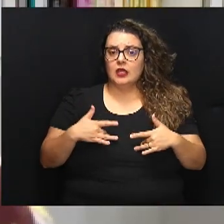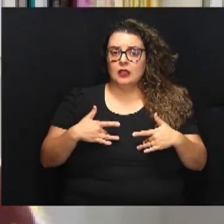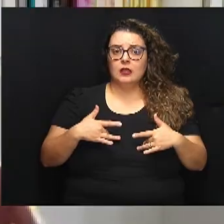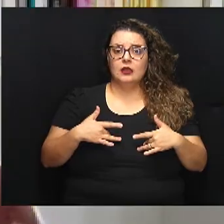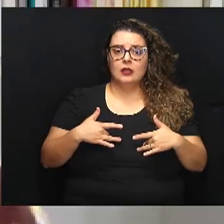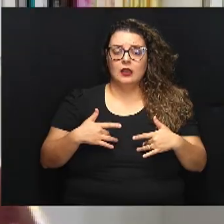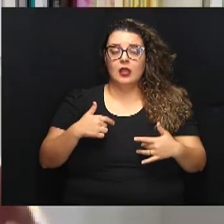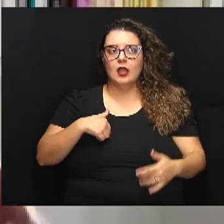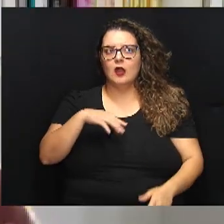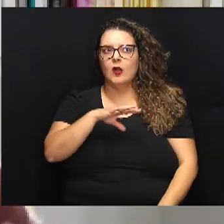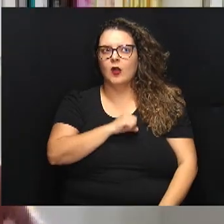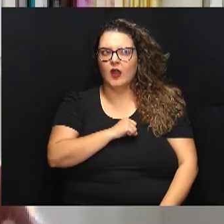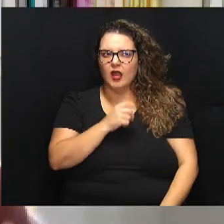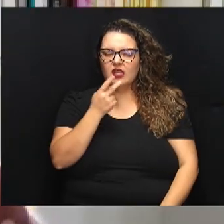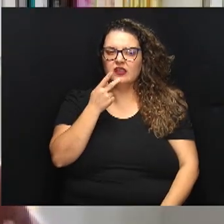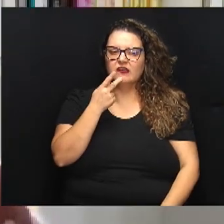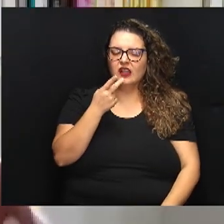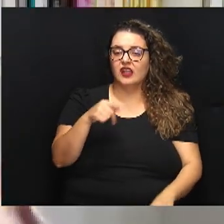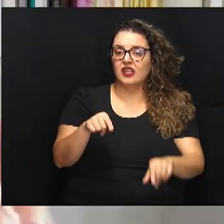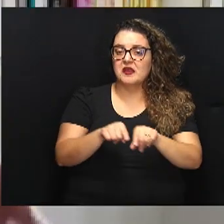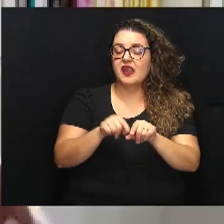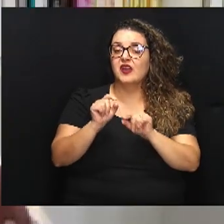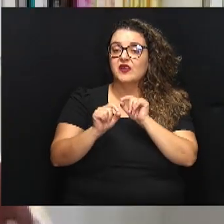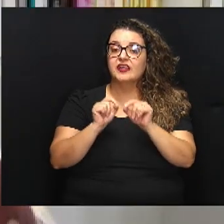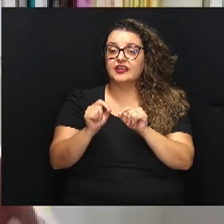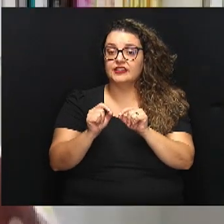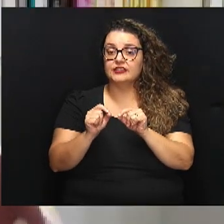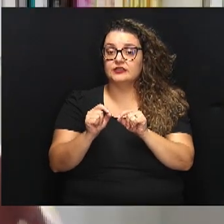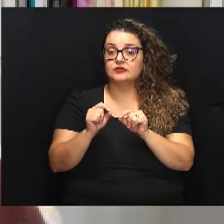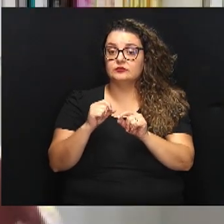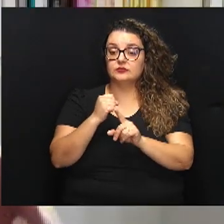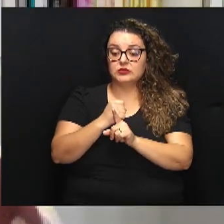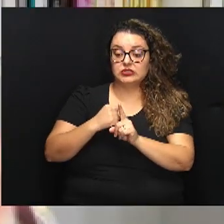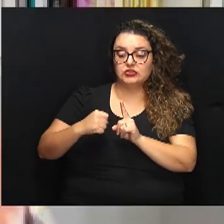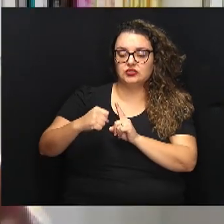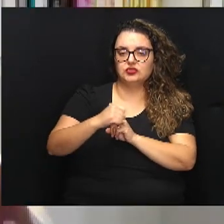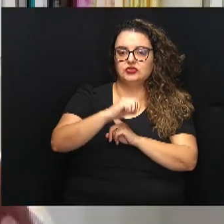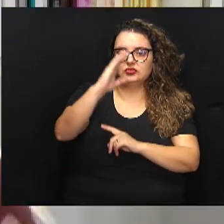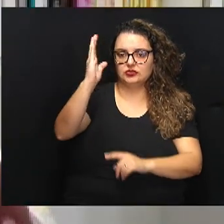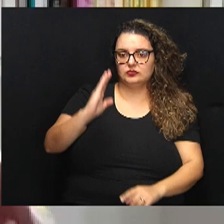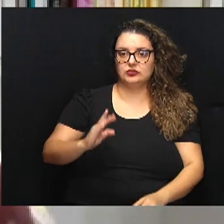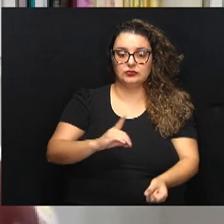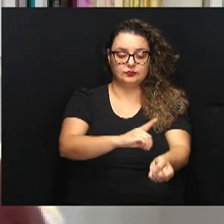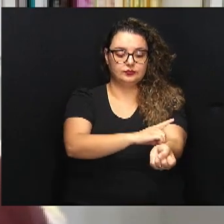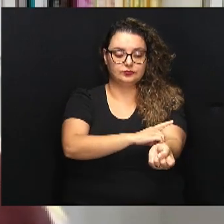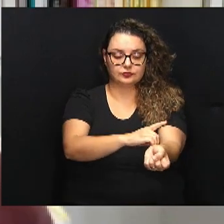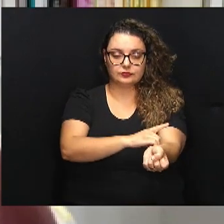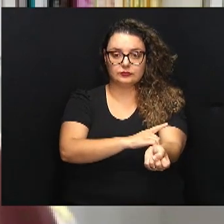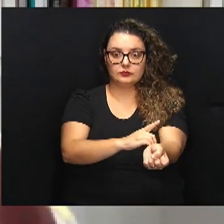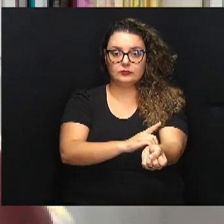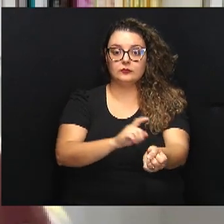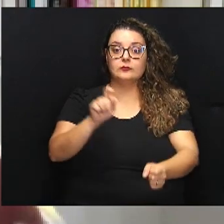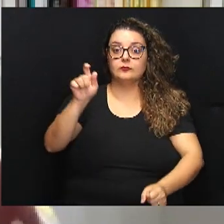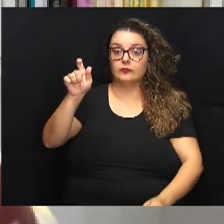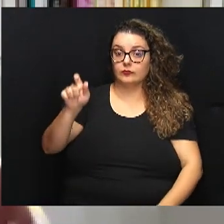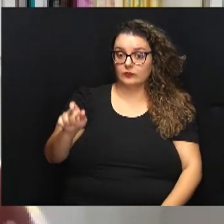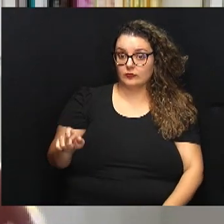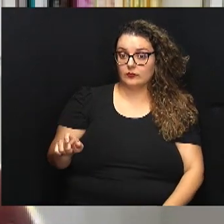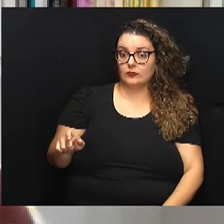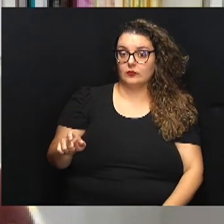eu gosto de ressaltar também que pela Sociedade Brasileira de Diabetes, mesmo uma pessoa